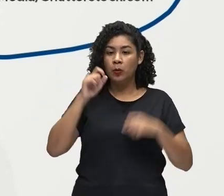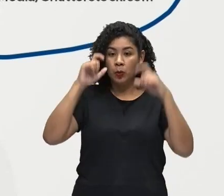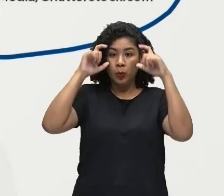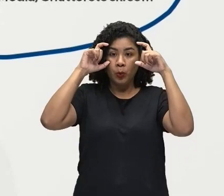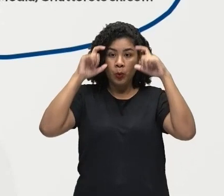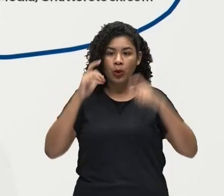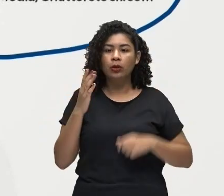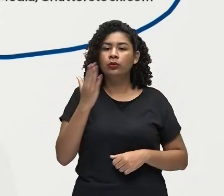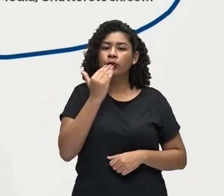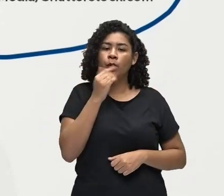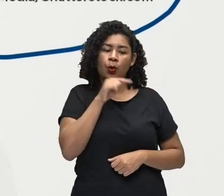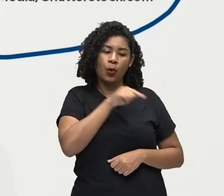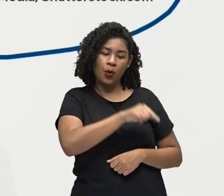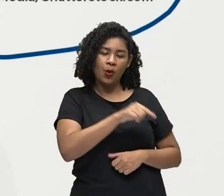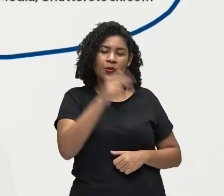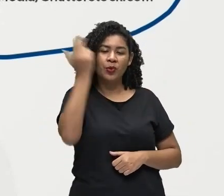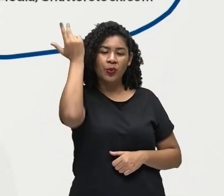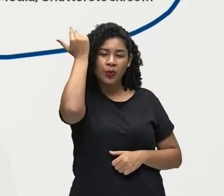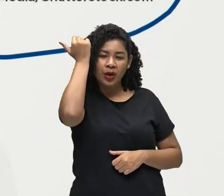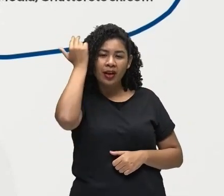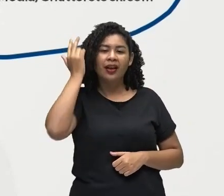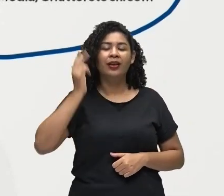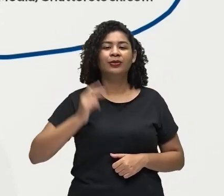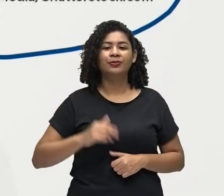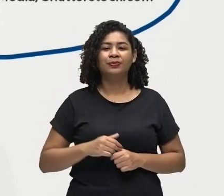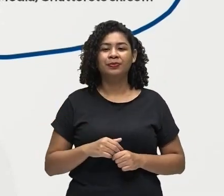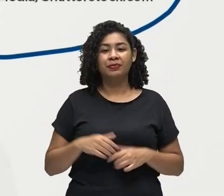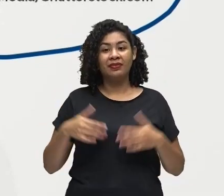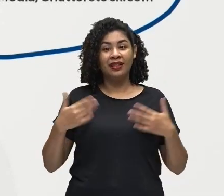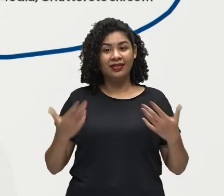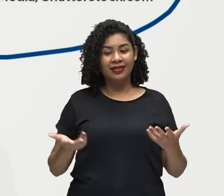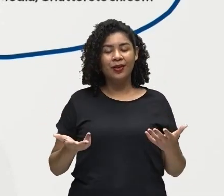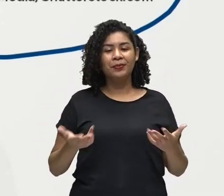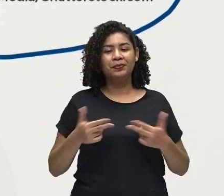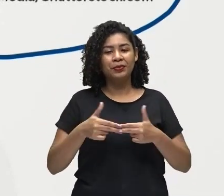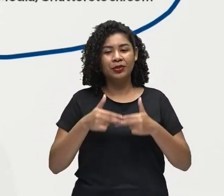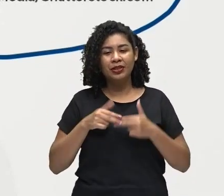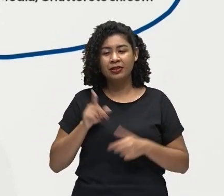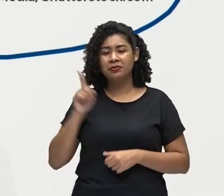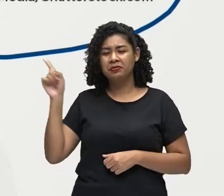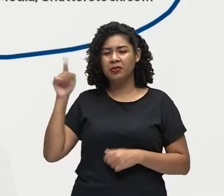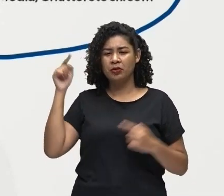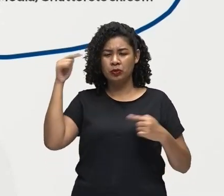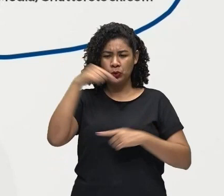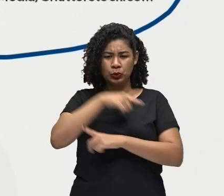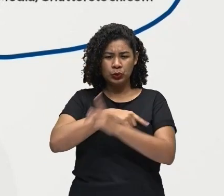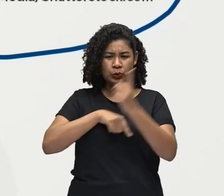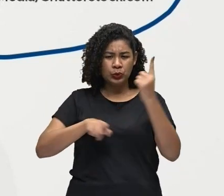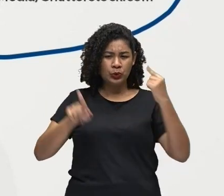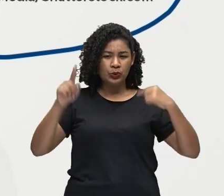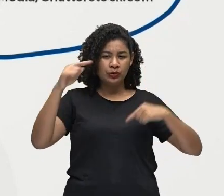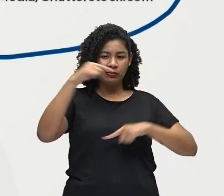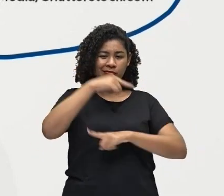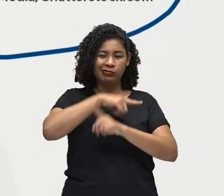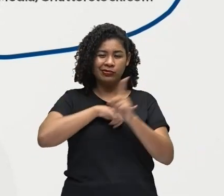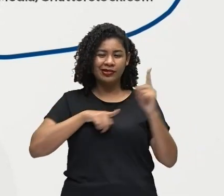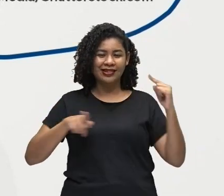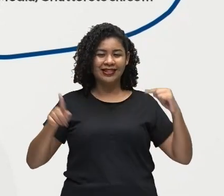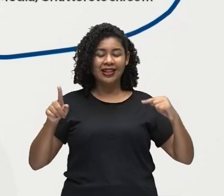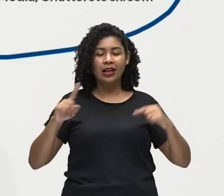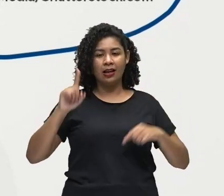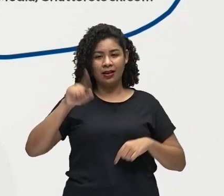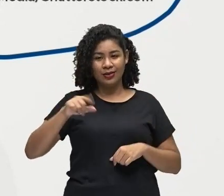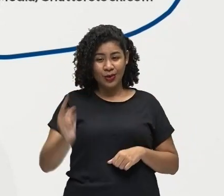serve de alimento para o gavião, tá? Então você está vendo que essas setas elas estão se entrelaçando. Então a gente não tem somente as